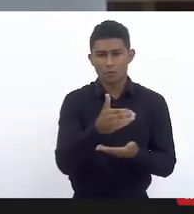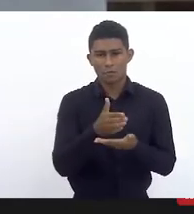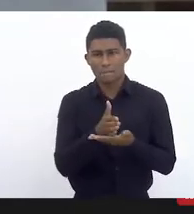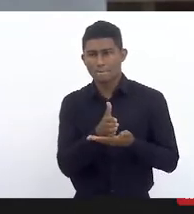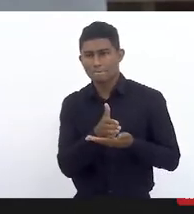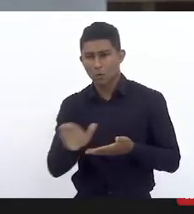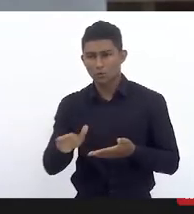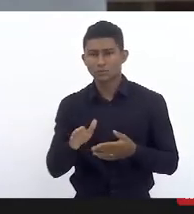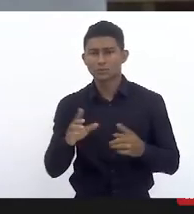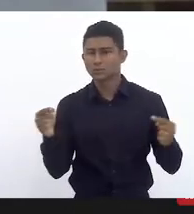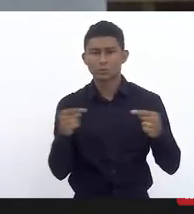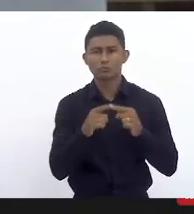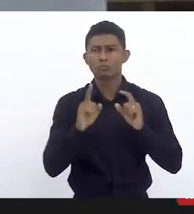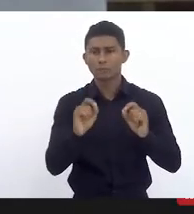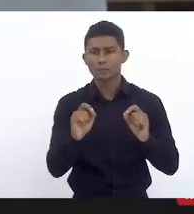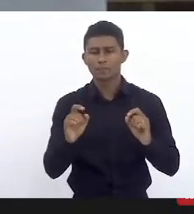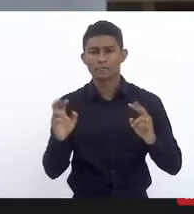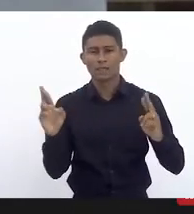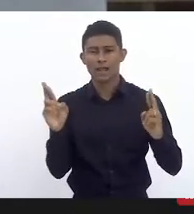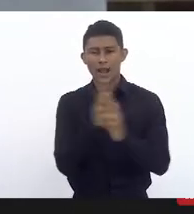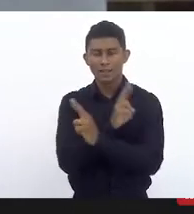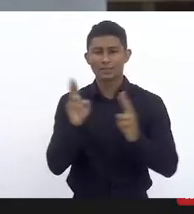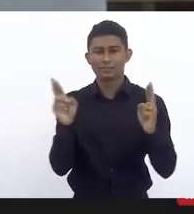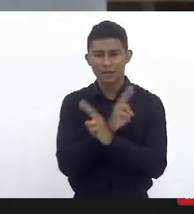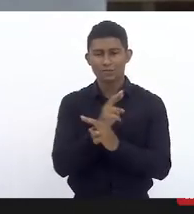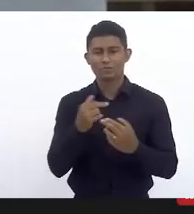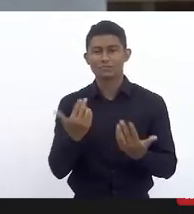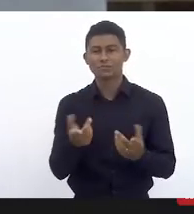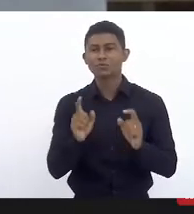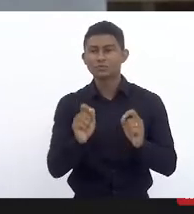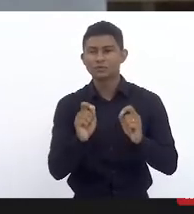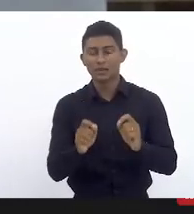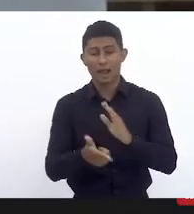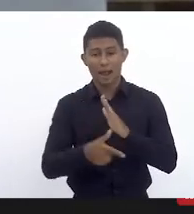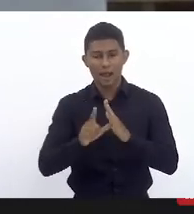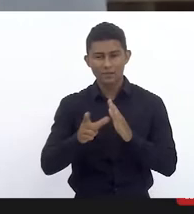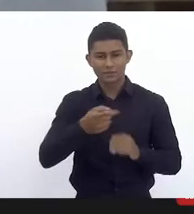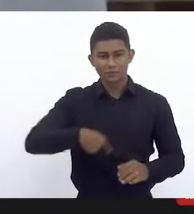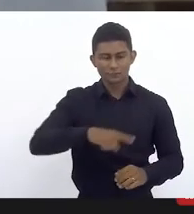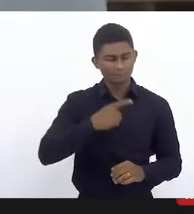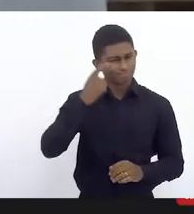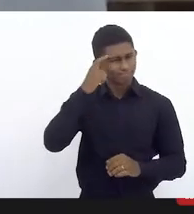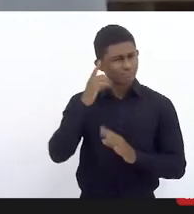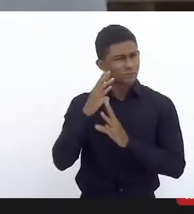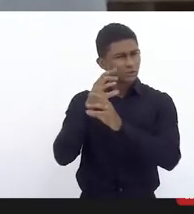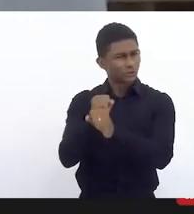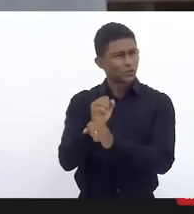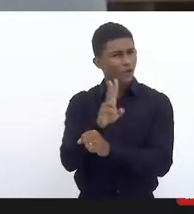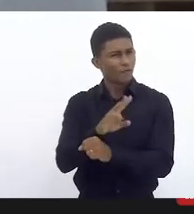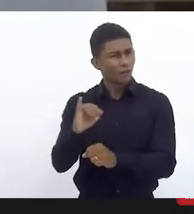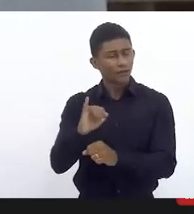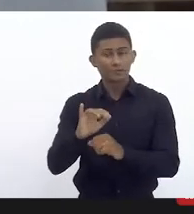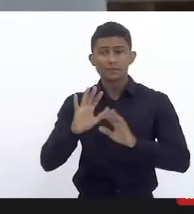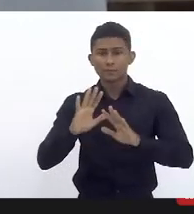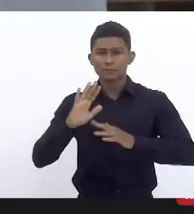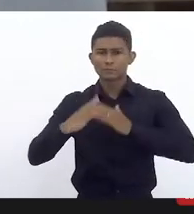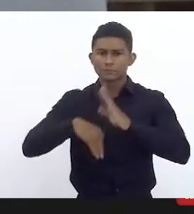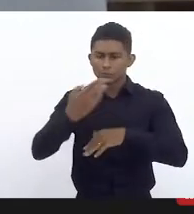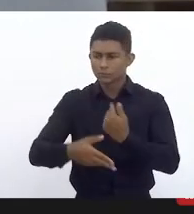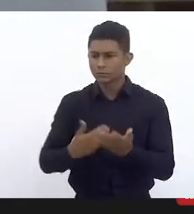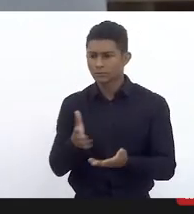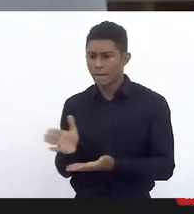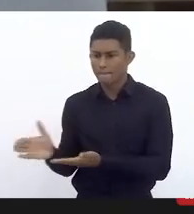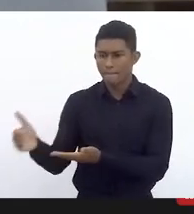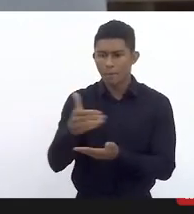uma relação entre o que foi previsto no planejamento orçamento, e o que foi, na verdade, arrecadado, né?